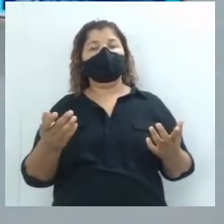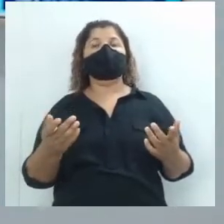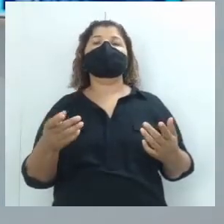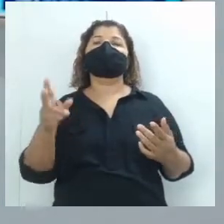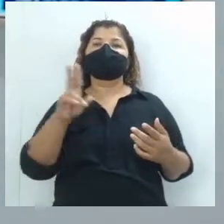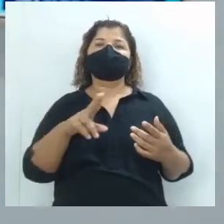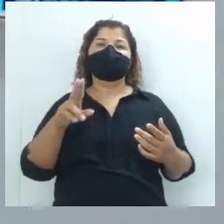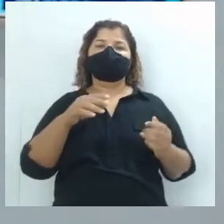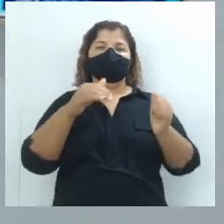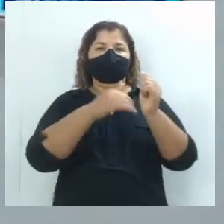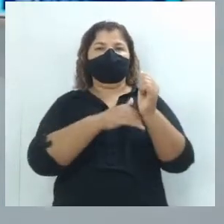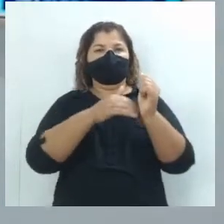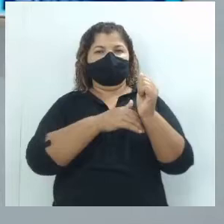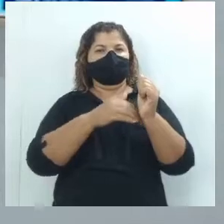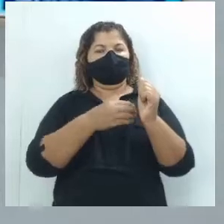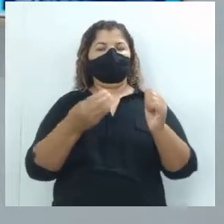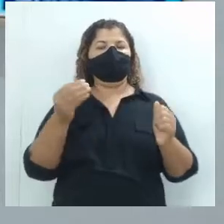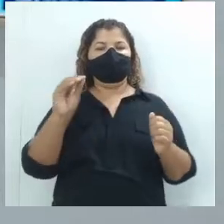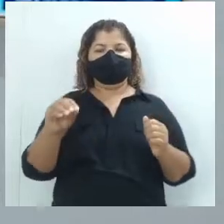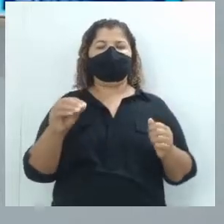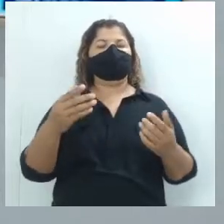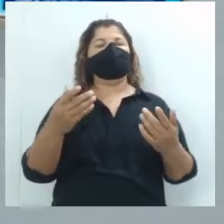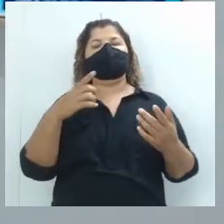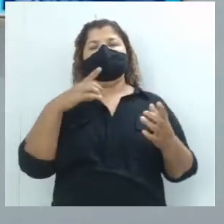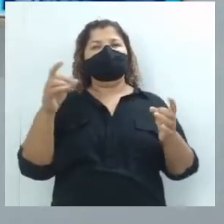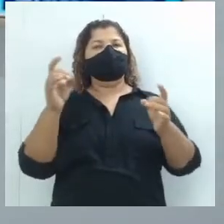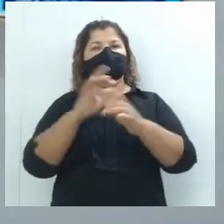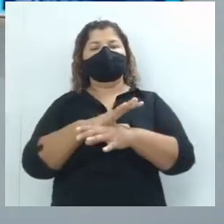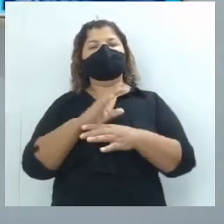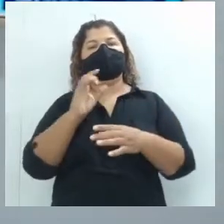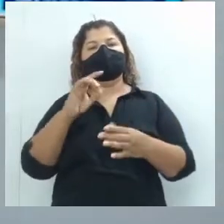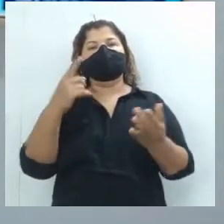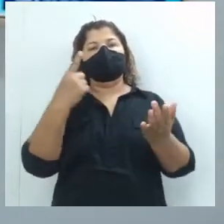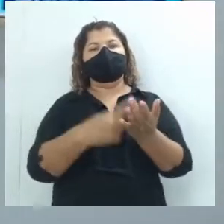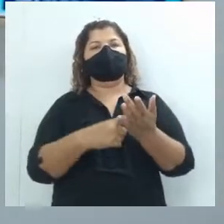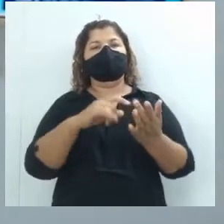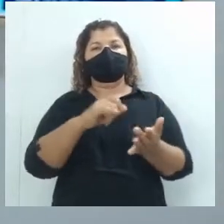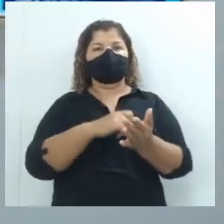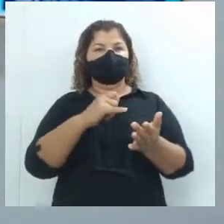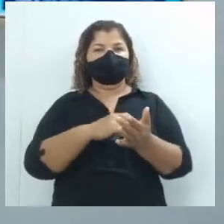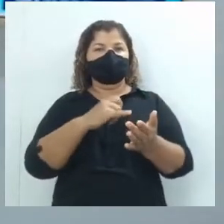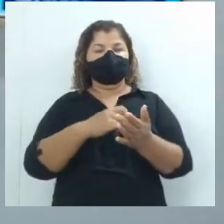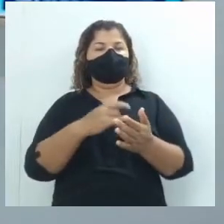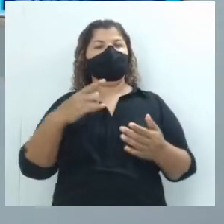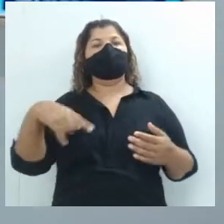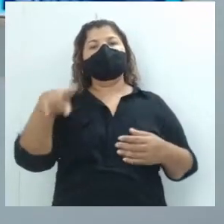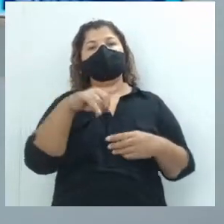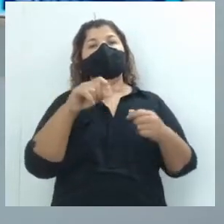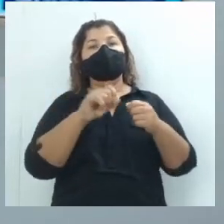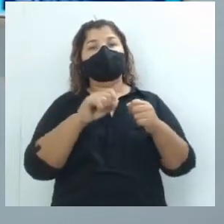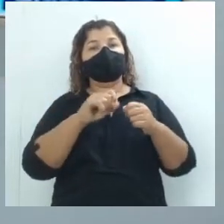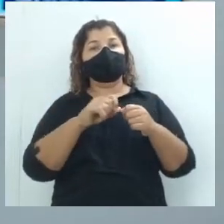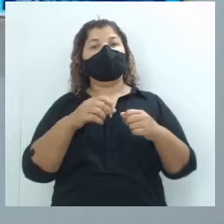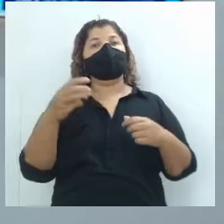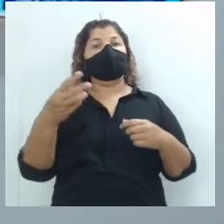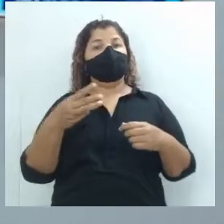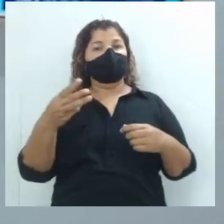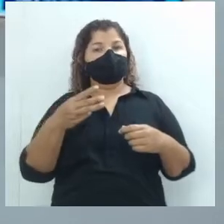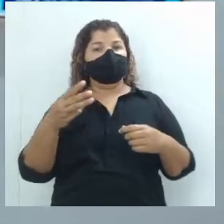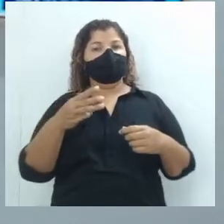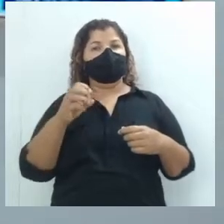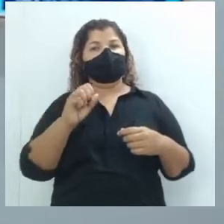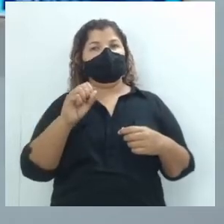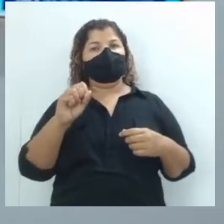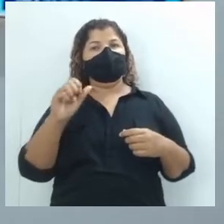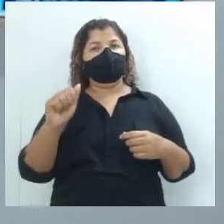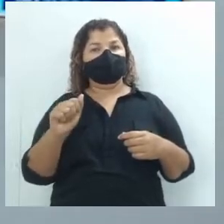seriado 1 e tu lá confirma a tua inscrição, teus dados já tá tudo lá. Só um detalhe, vocês que vão fazer seriado 3 tem uma diferença. Esse